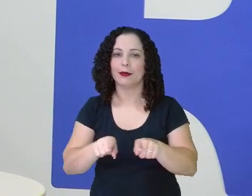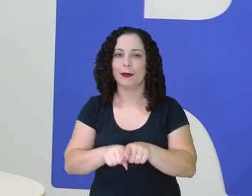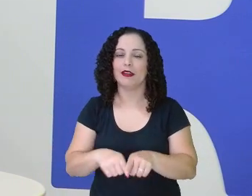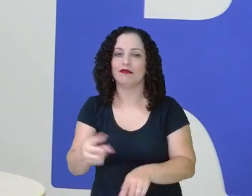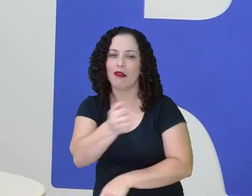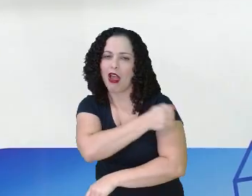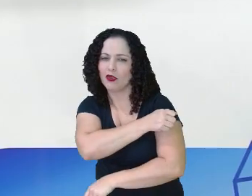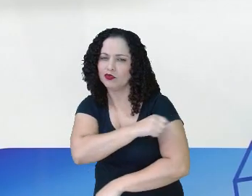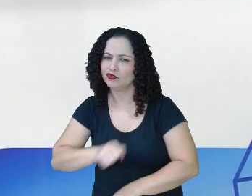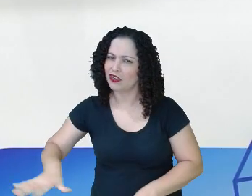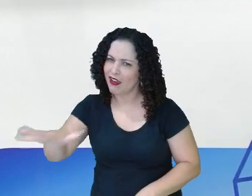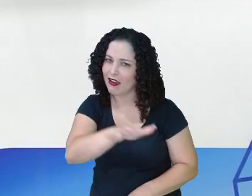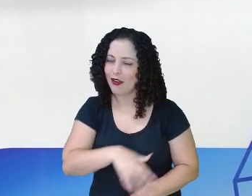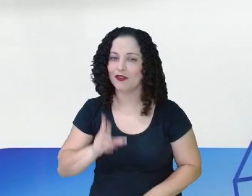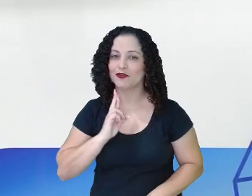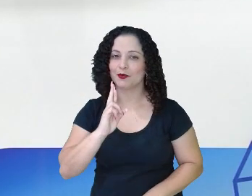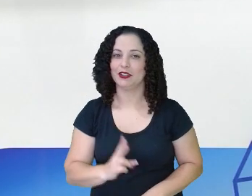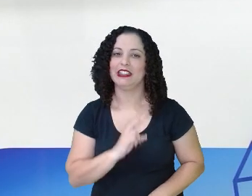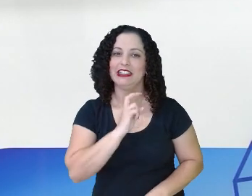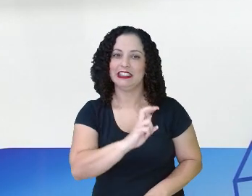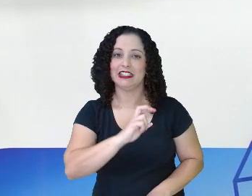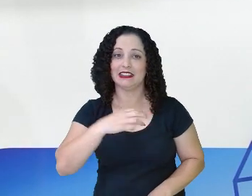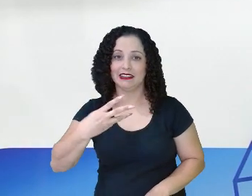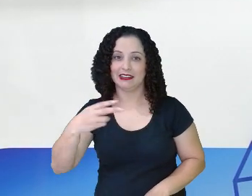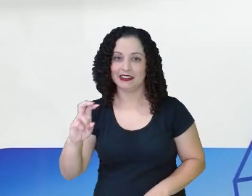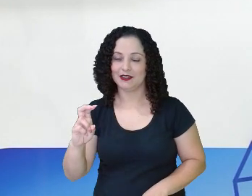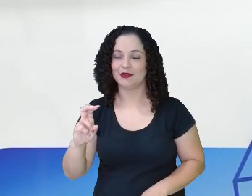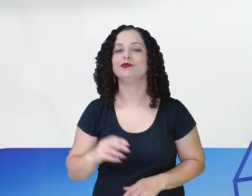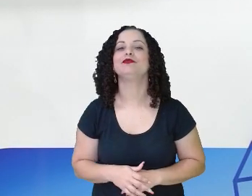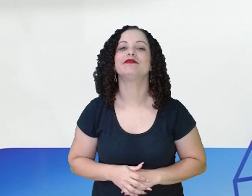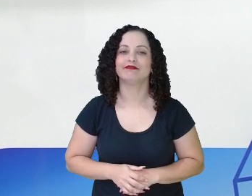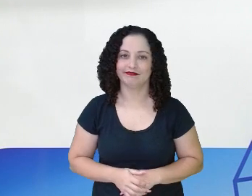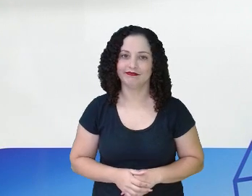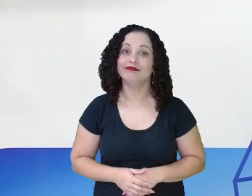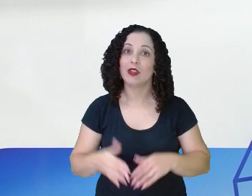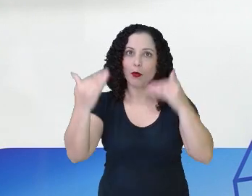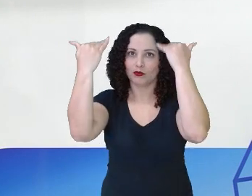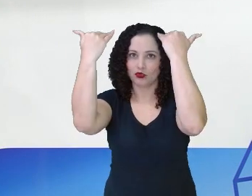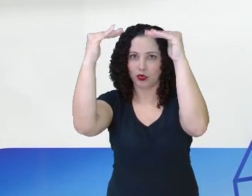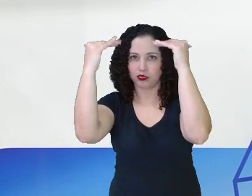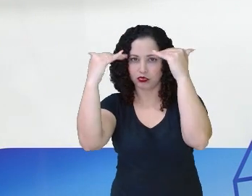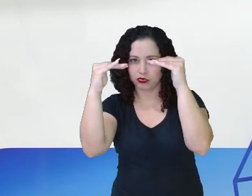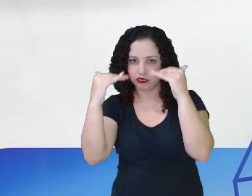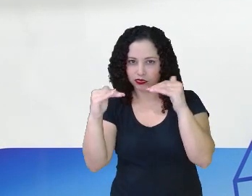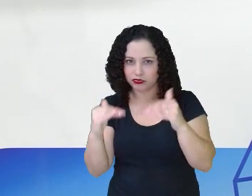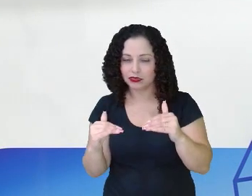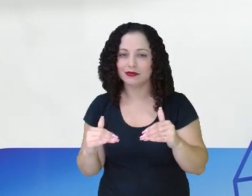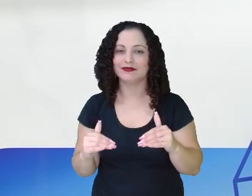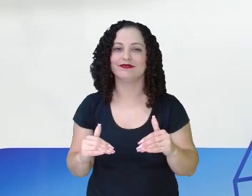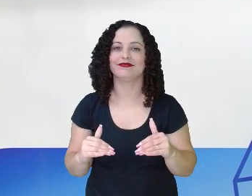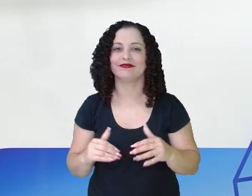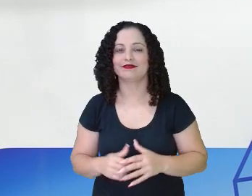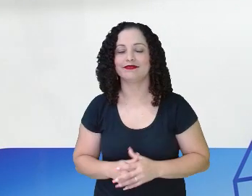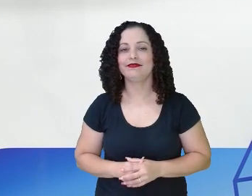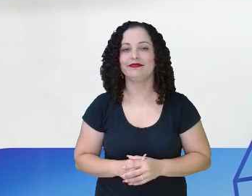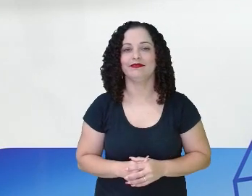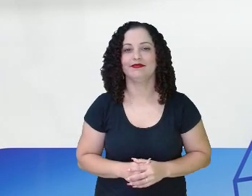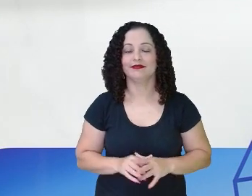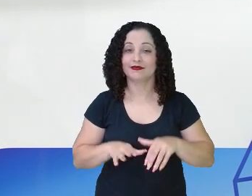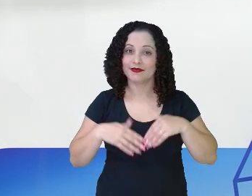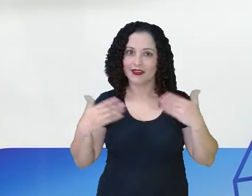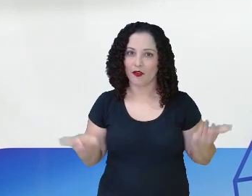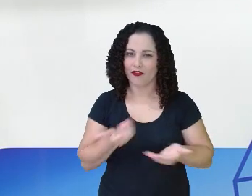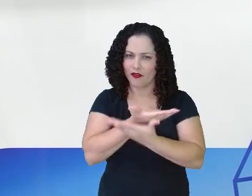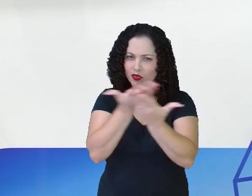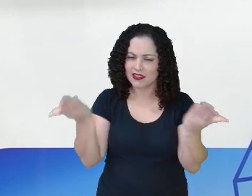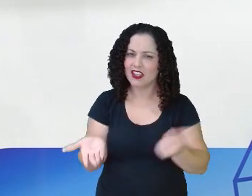535. 535. Olha aí que a questão das parcelas influenciou diretamente. Gente,